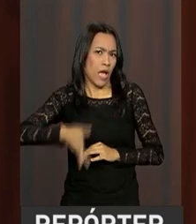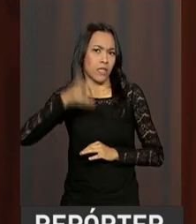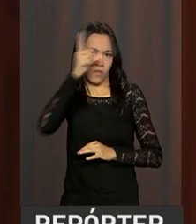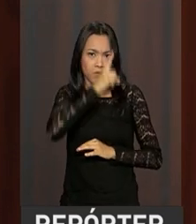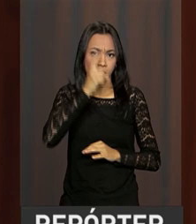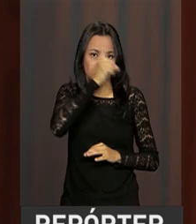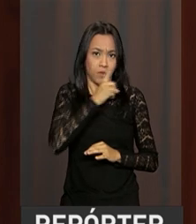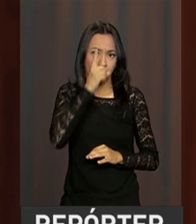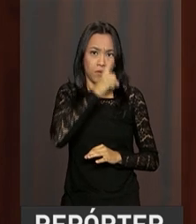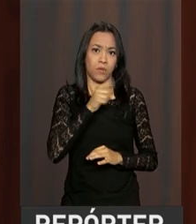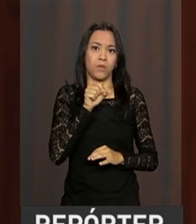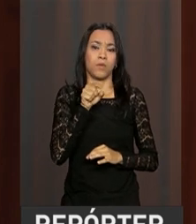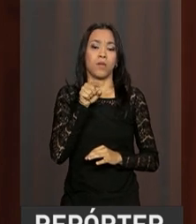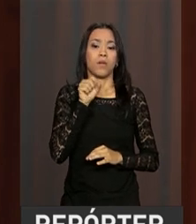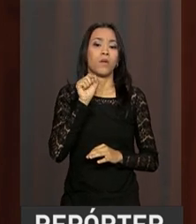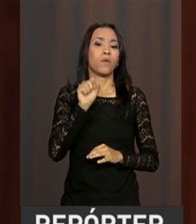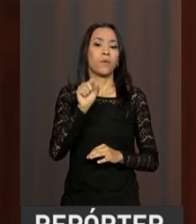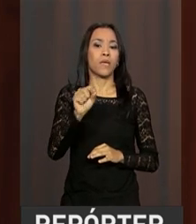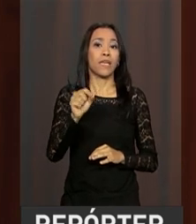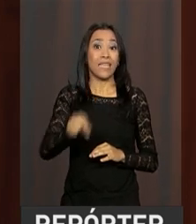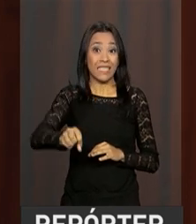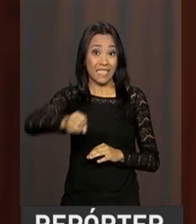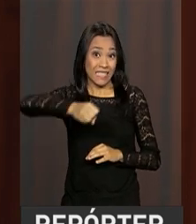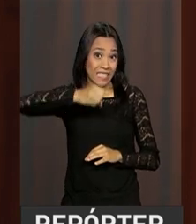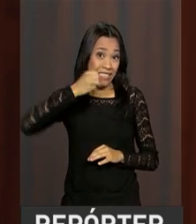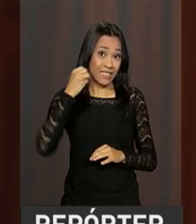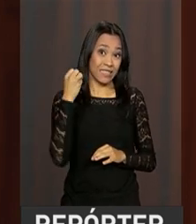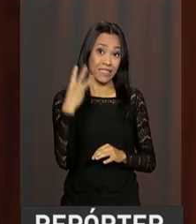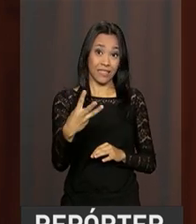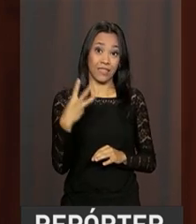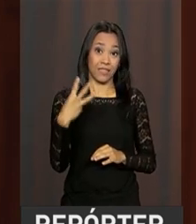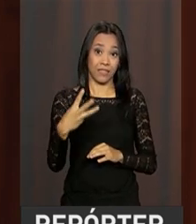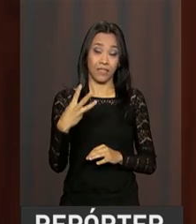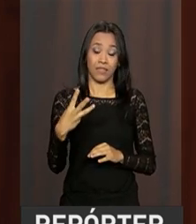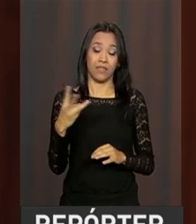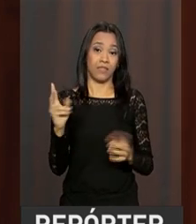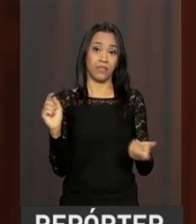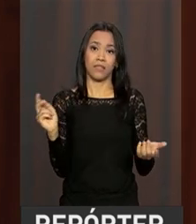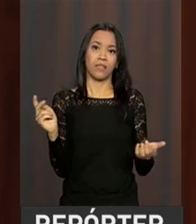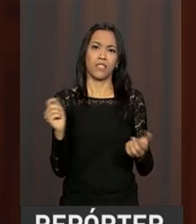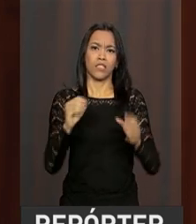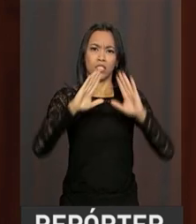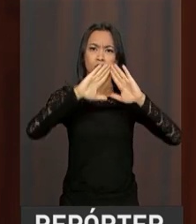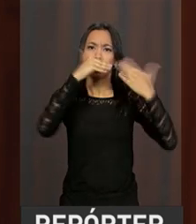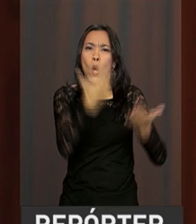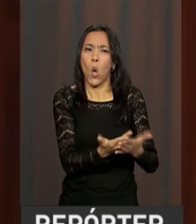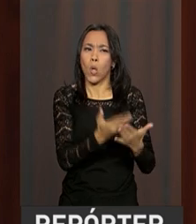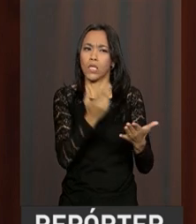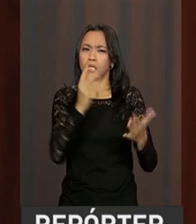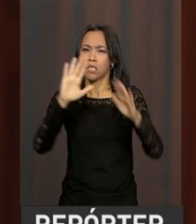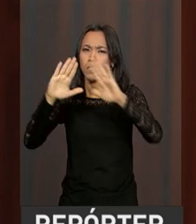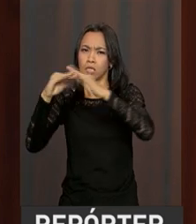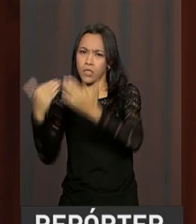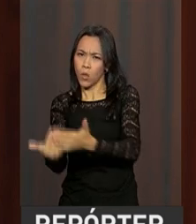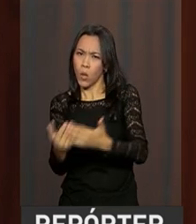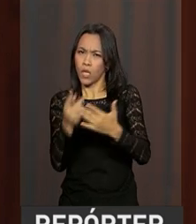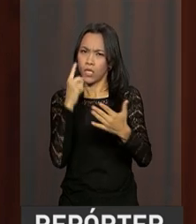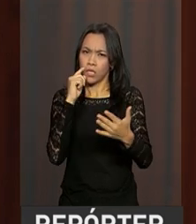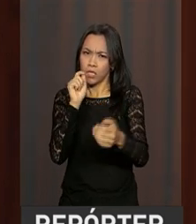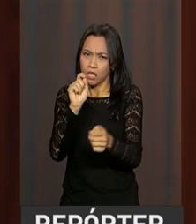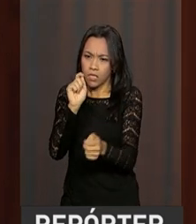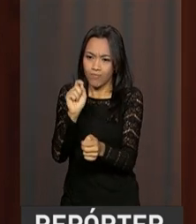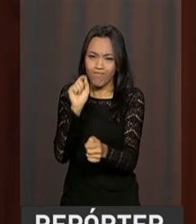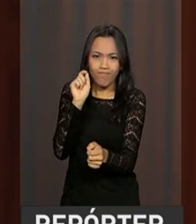domingo foram lançados três cois molotovs em três escolas diferentes todos os três foram